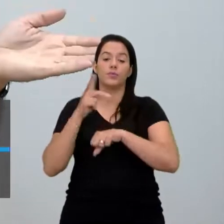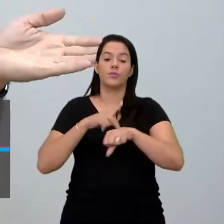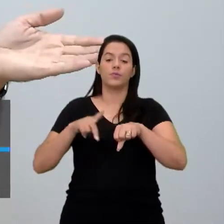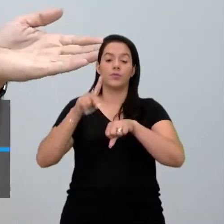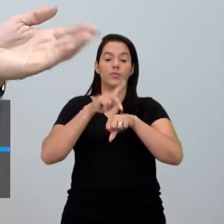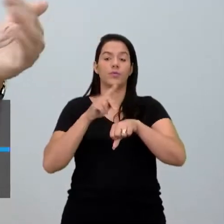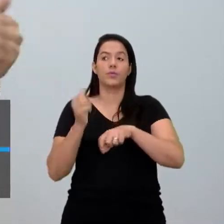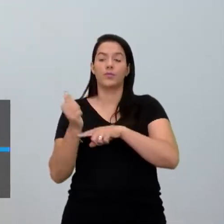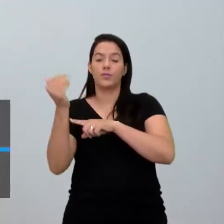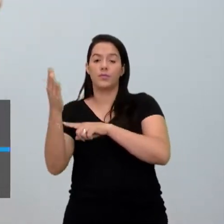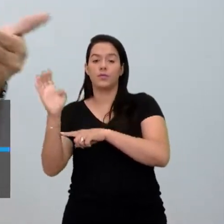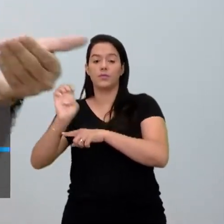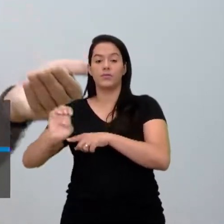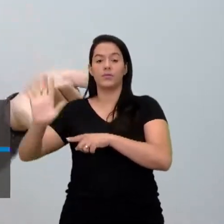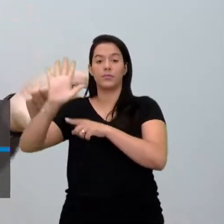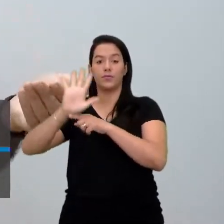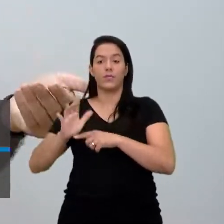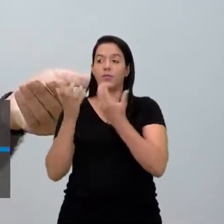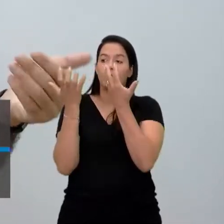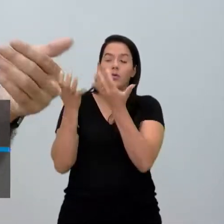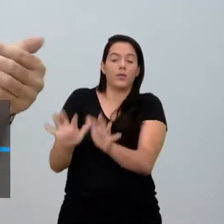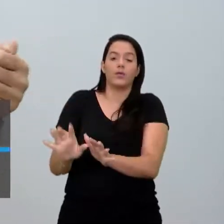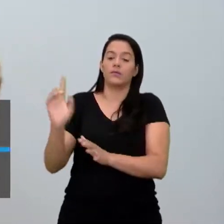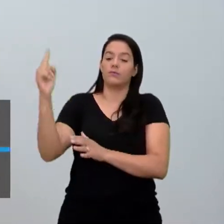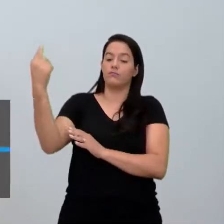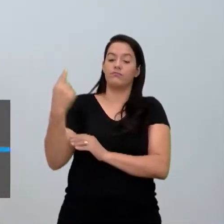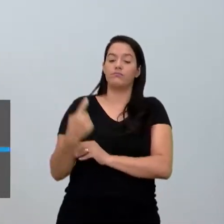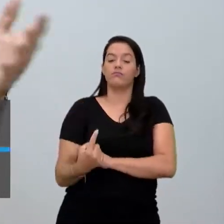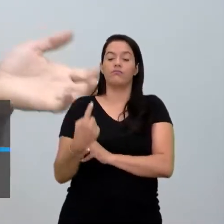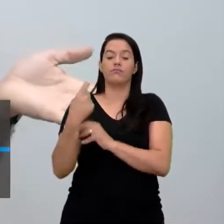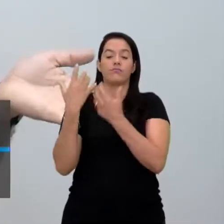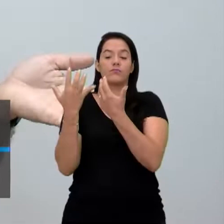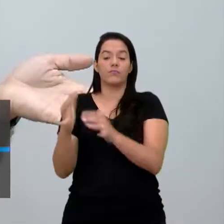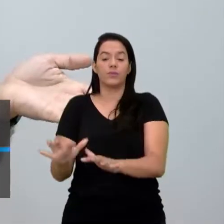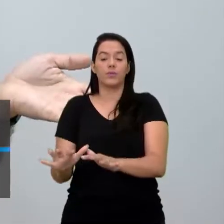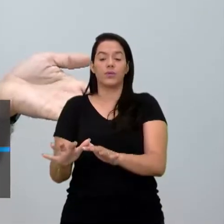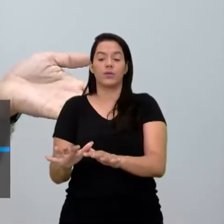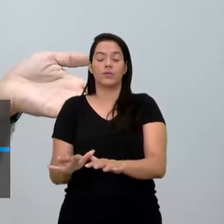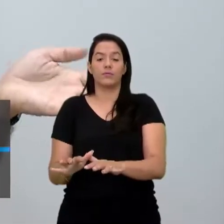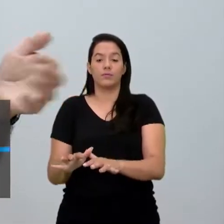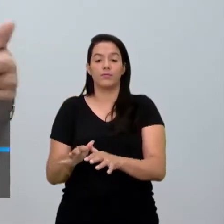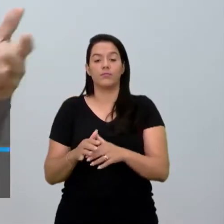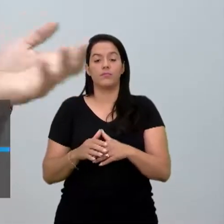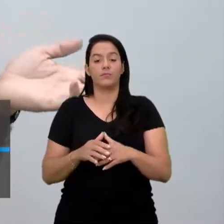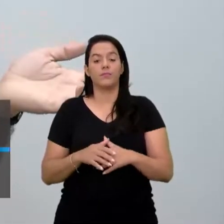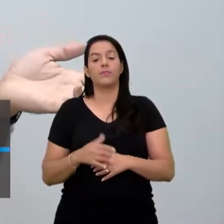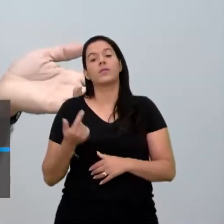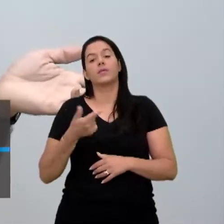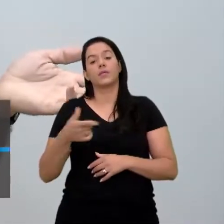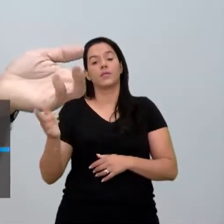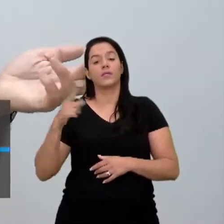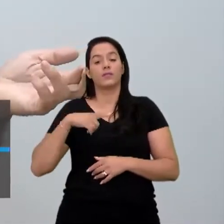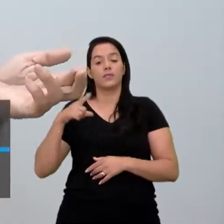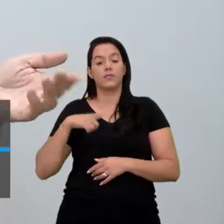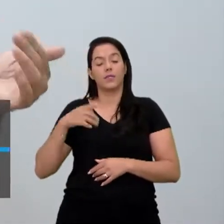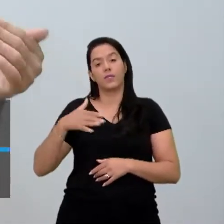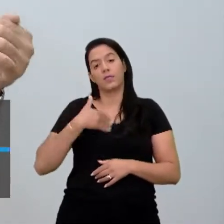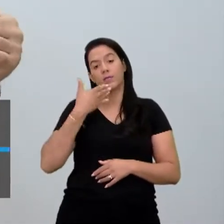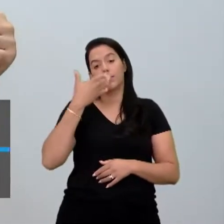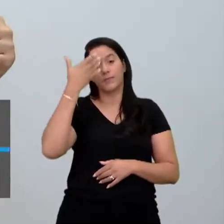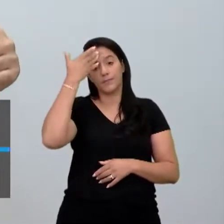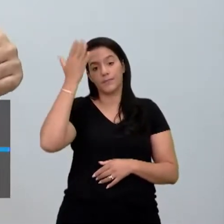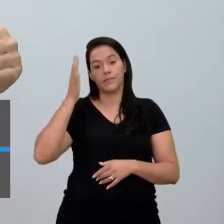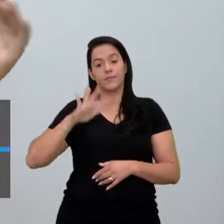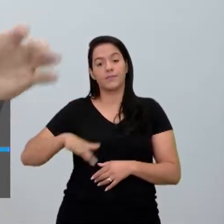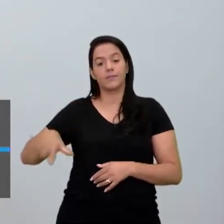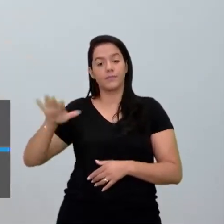leste europeu, se recusam a aceitar refugiados que vêm do Oriente Médio, que tem etnia árabe muitas vezes,